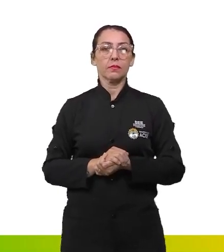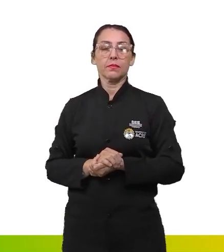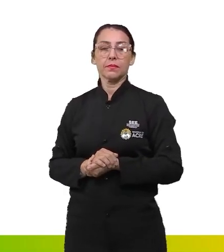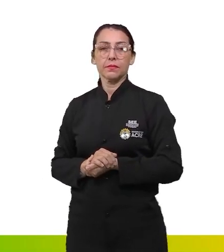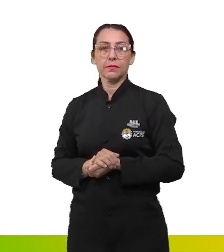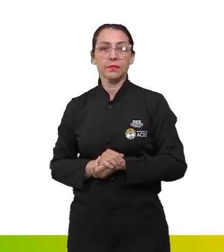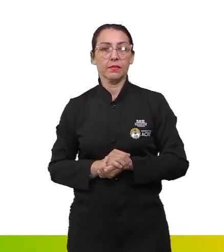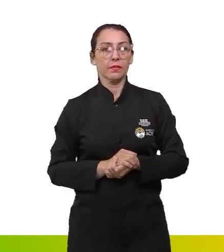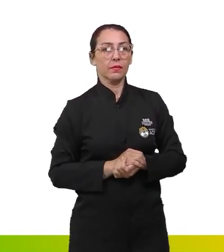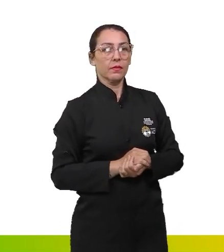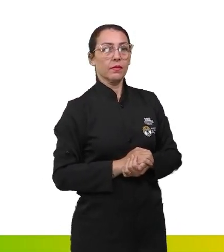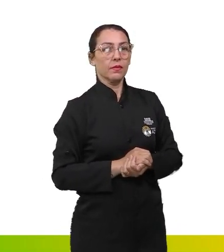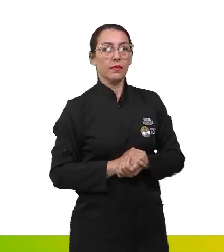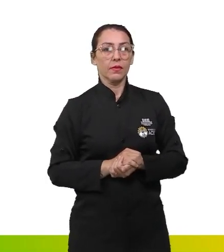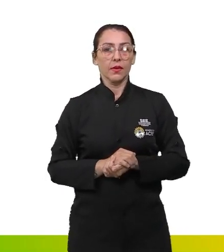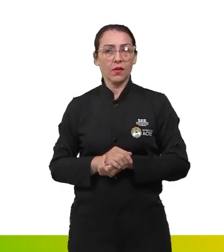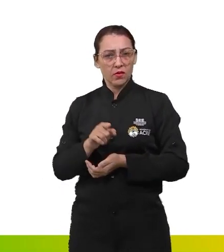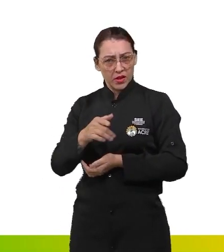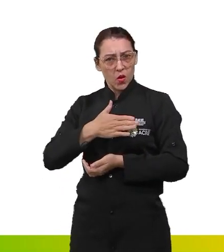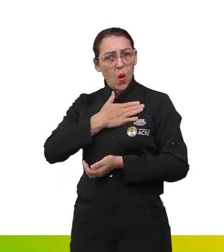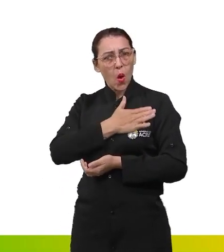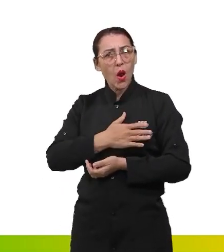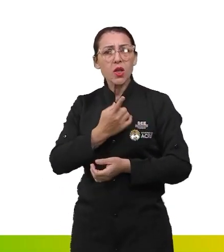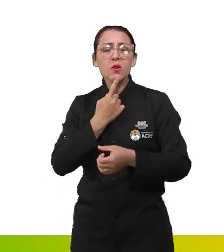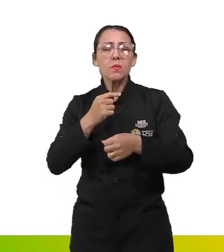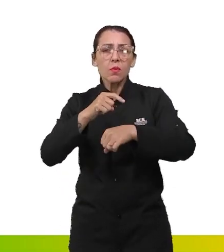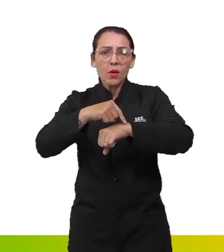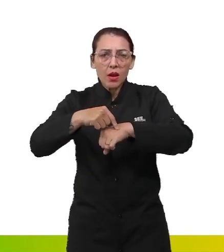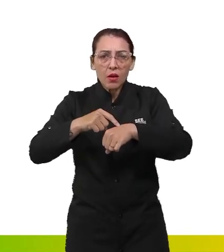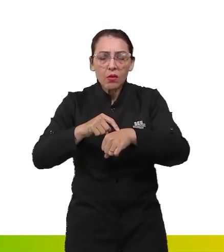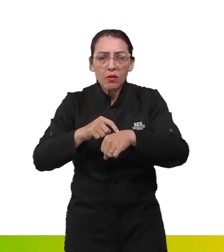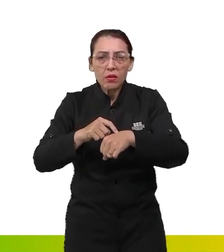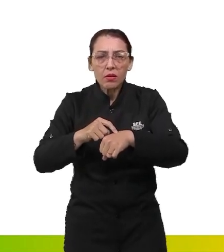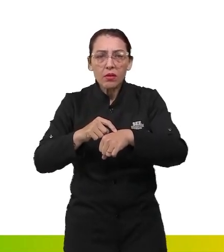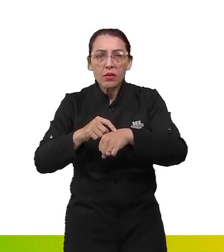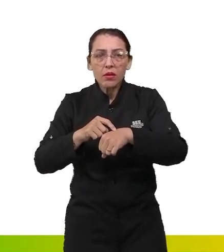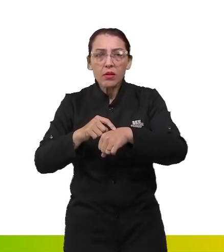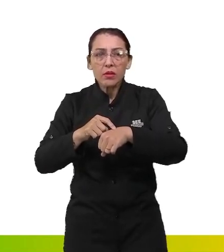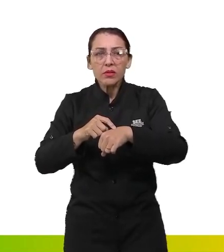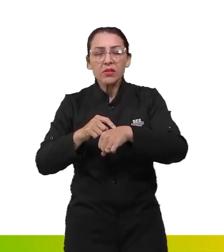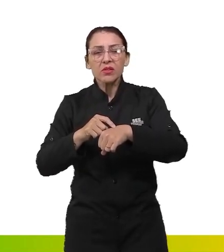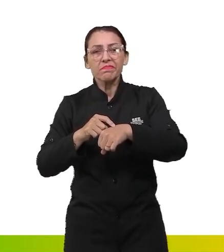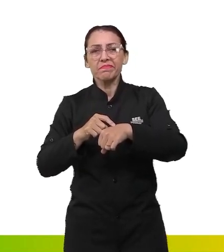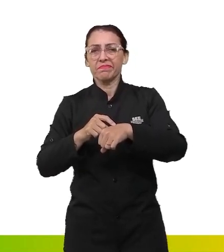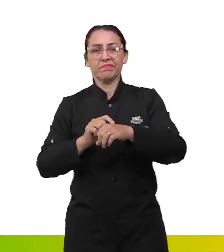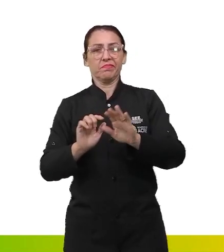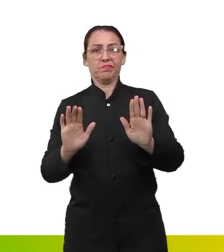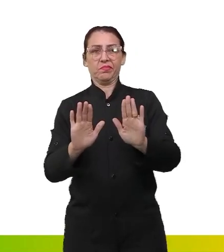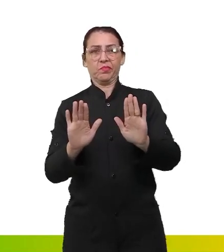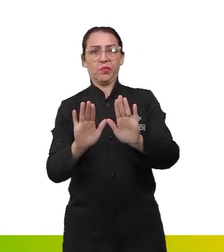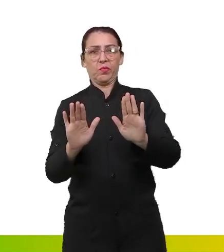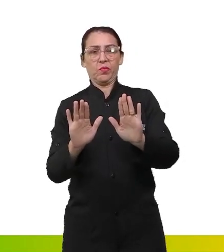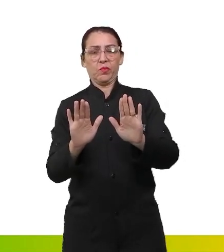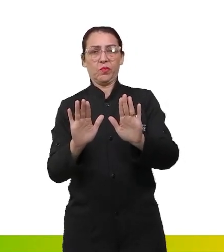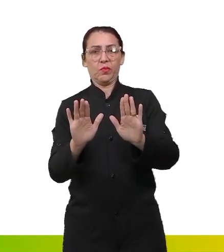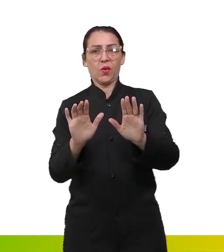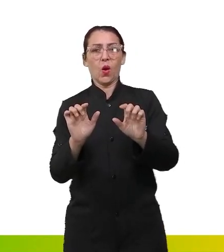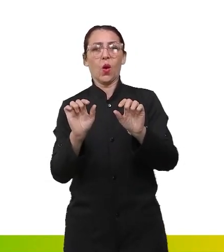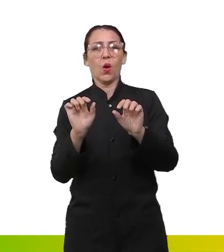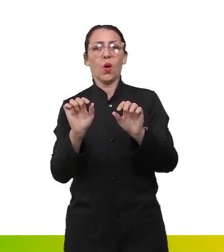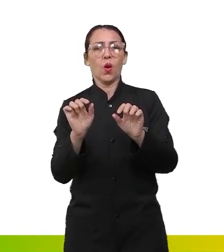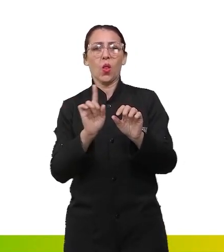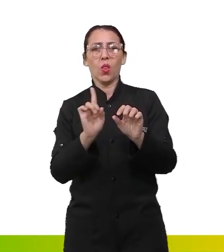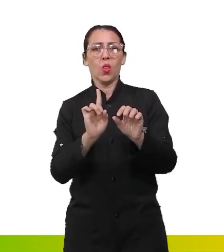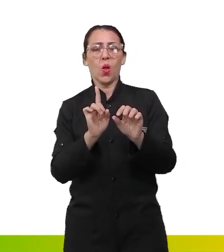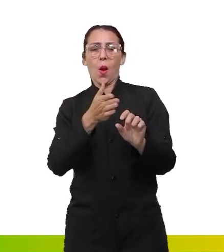Te gusta la fresa, senhor Luiz? Ou seja, você gosta de morango, senhor Luiz? Ah, não. Não o quê?